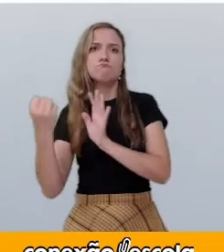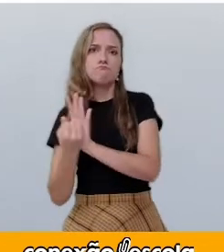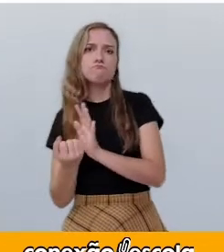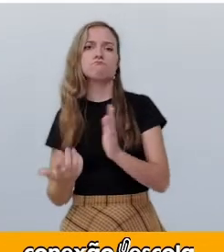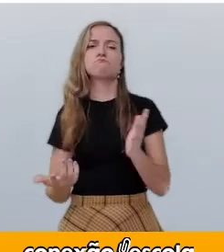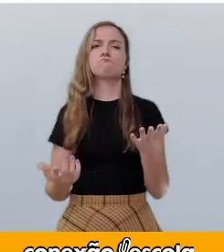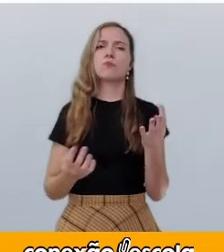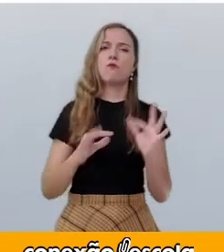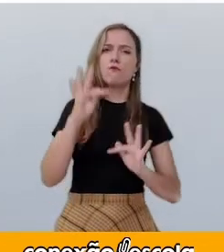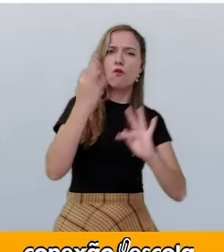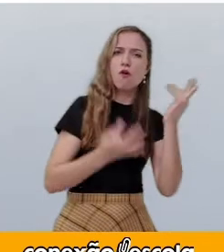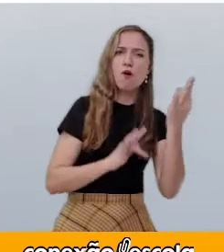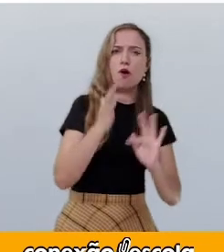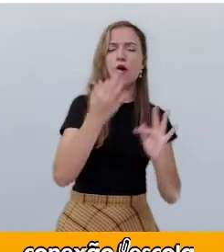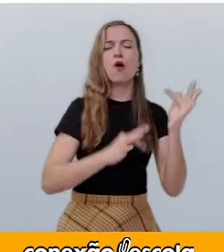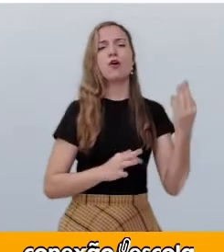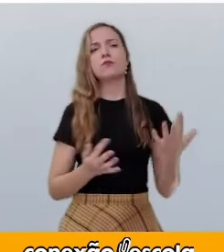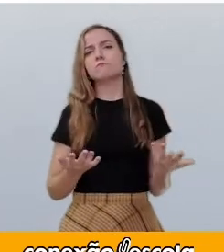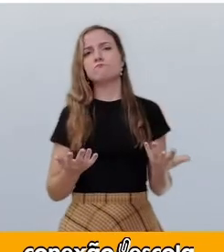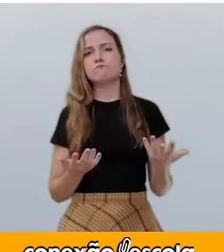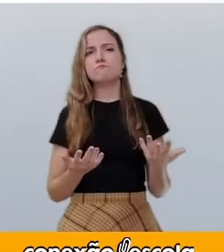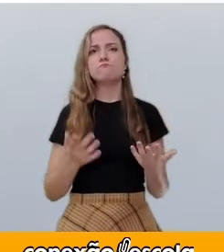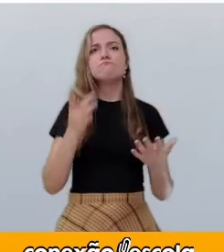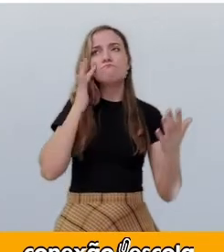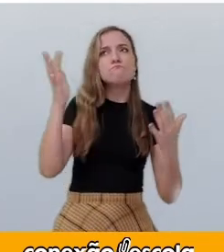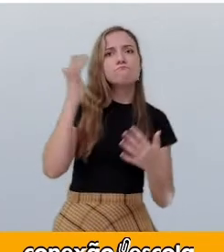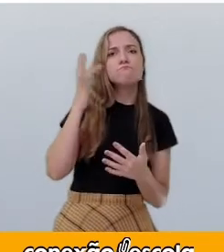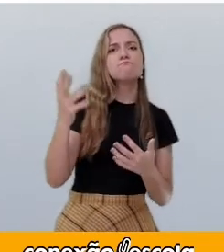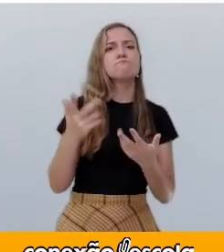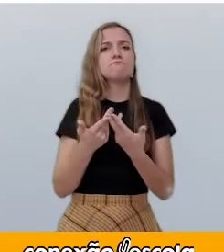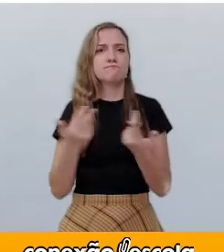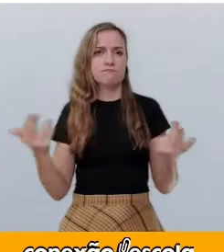folclóricos ou fantasiosos